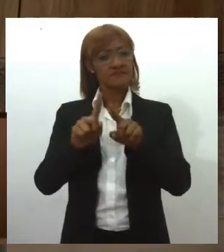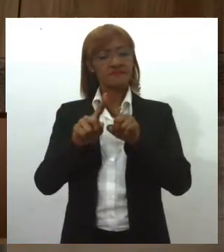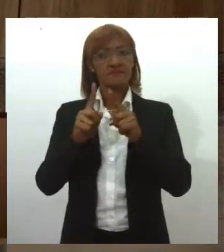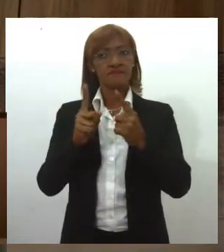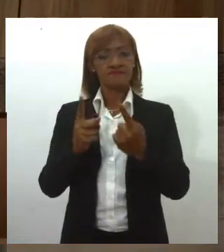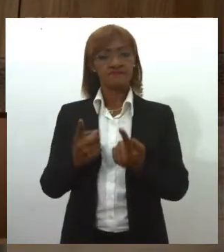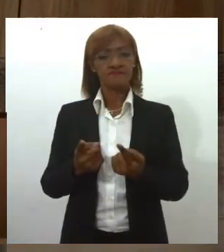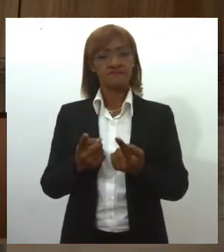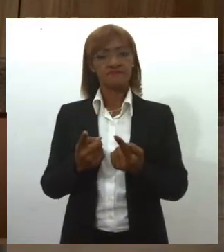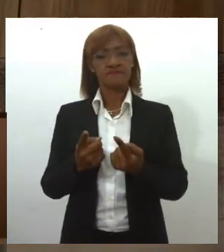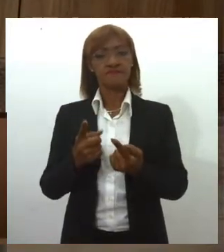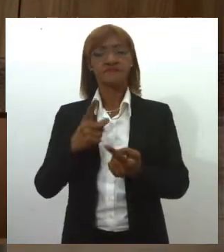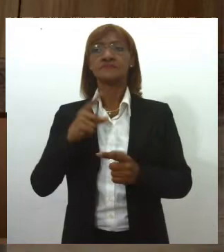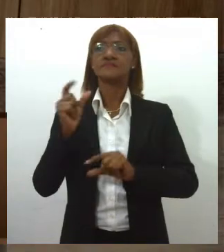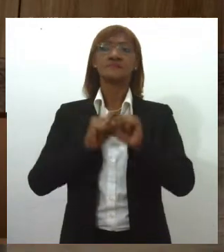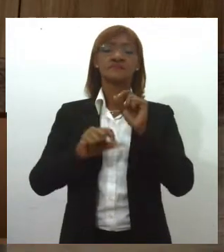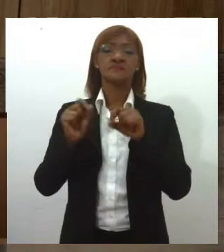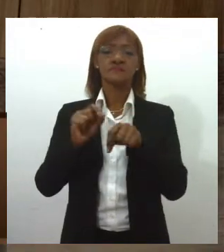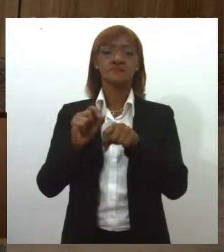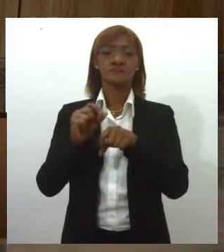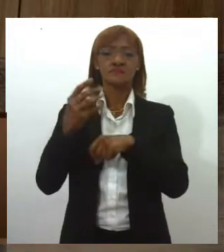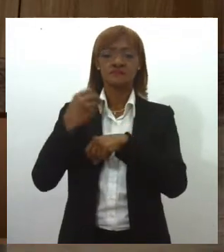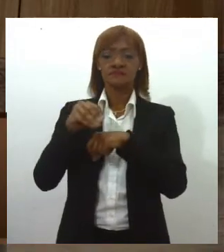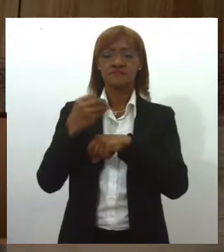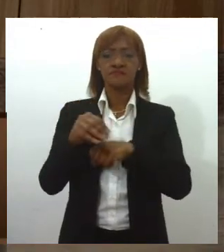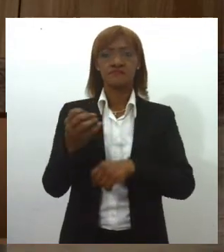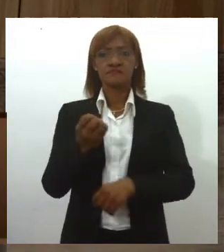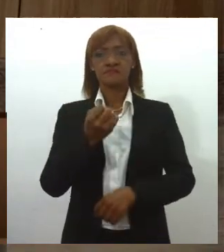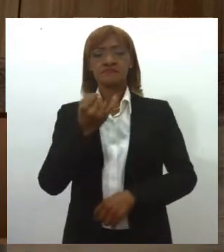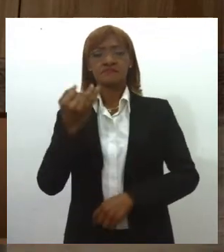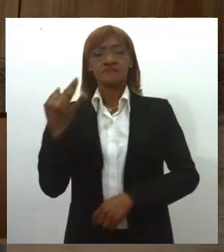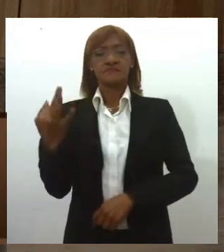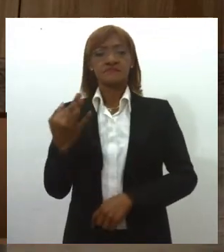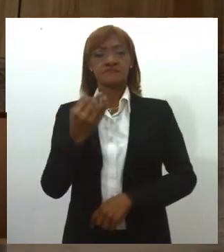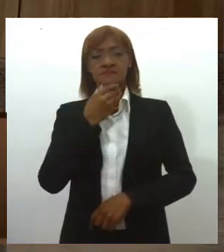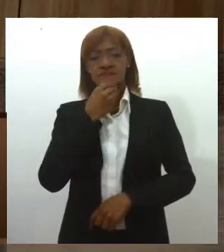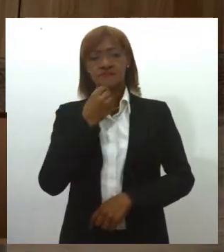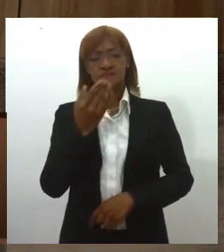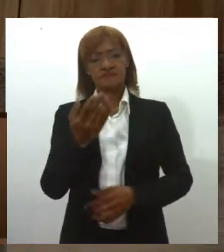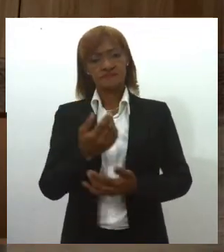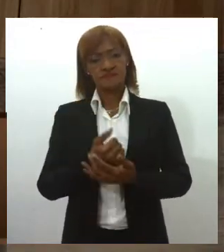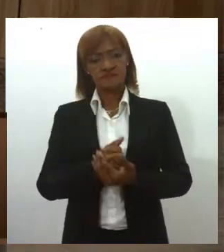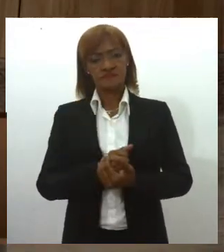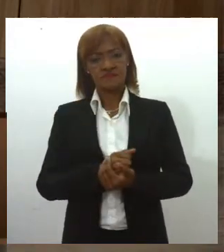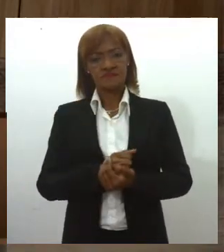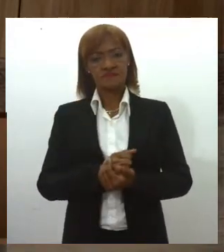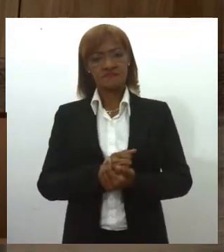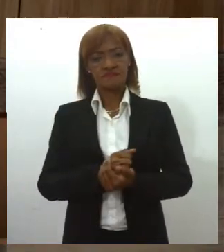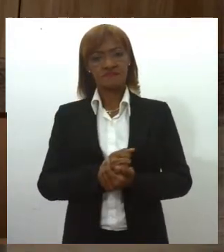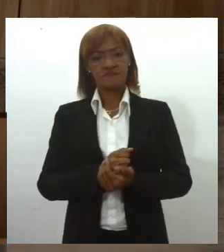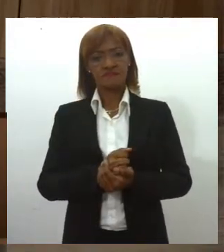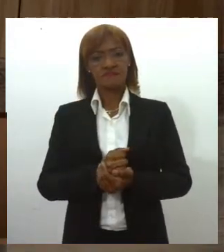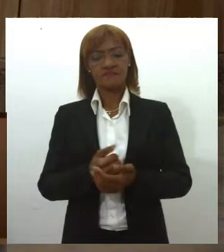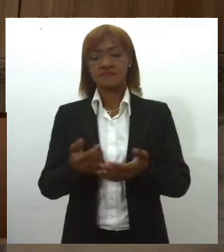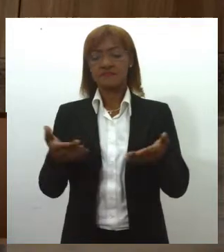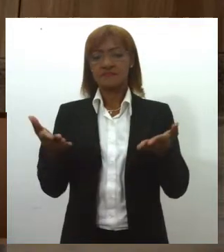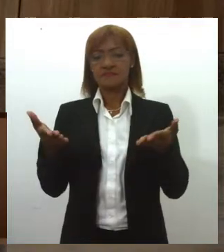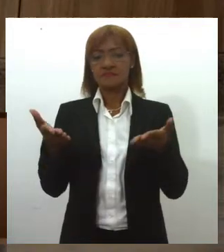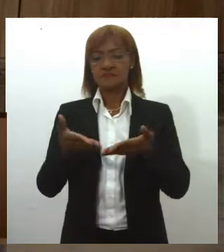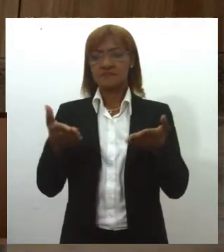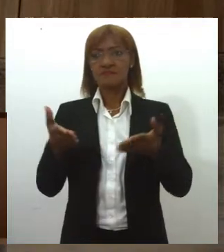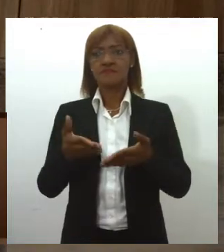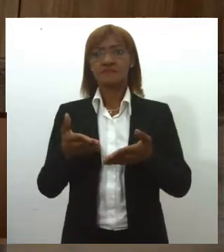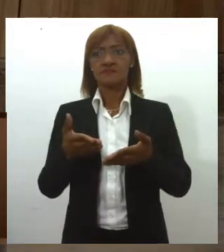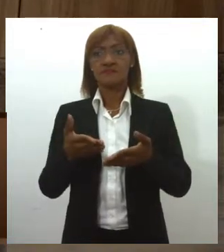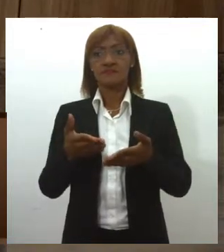aí informações a respeito do número de homens. Eu estava comentando com o Sara aqui no início que os homens têm se cuidado mais fisicamente, cuidado muito mais da